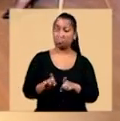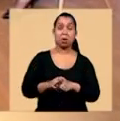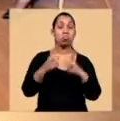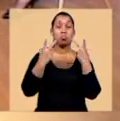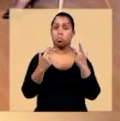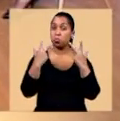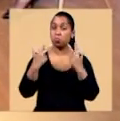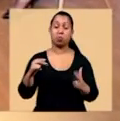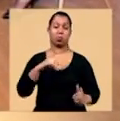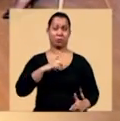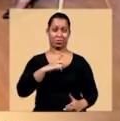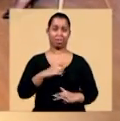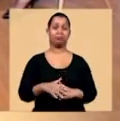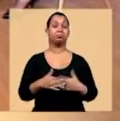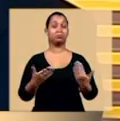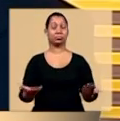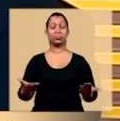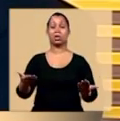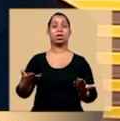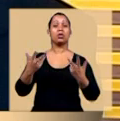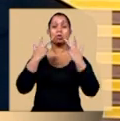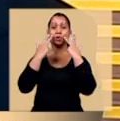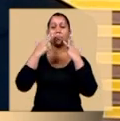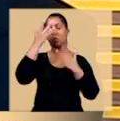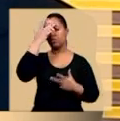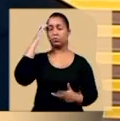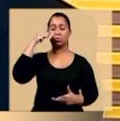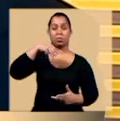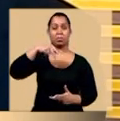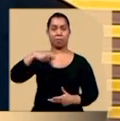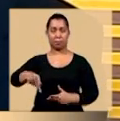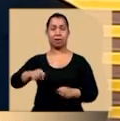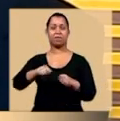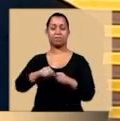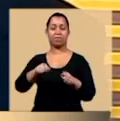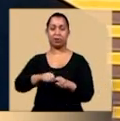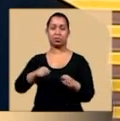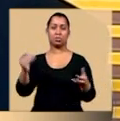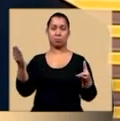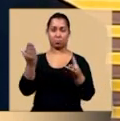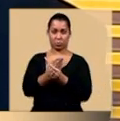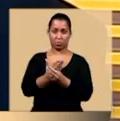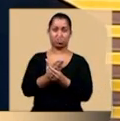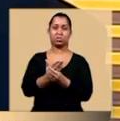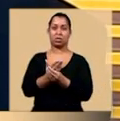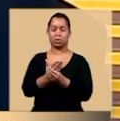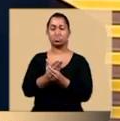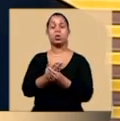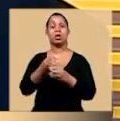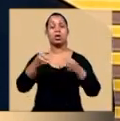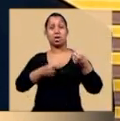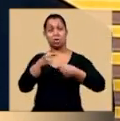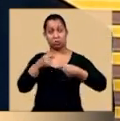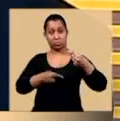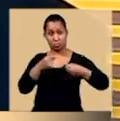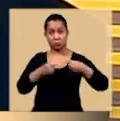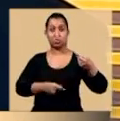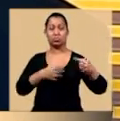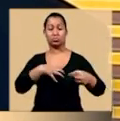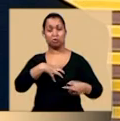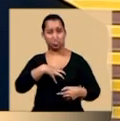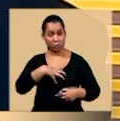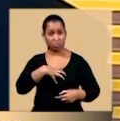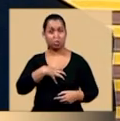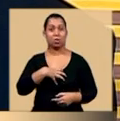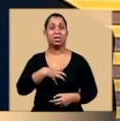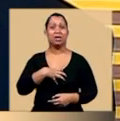inclusive por atuação do próprio Ministério Público do Trabalho, né? É usual o Ministério Público do Trabalho ajuizar uma ação e na qual ele